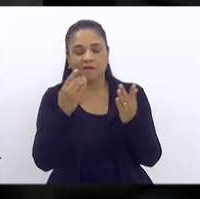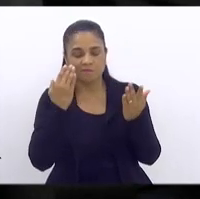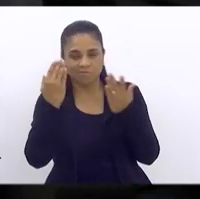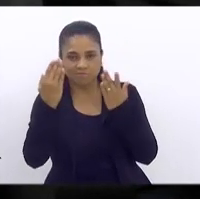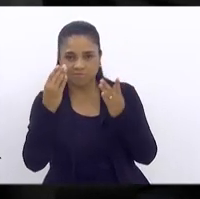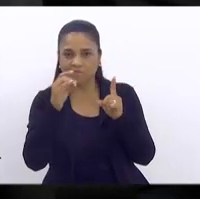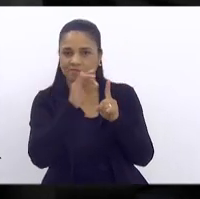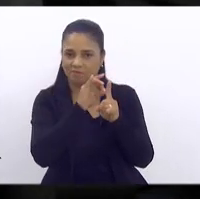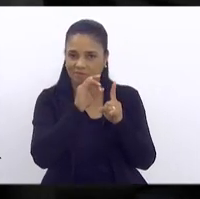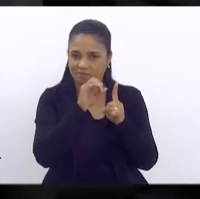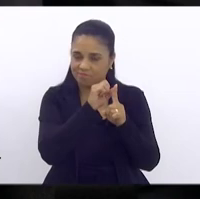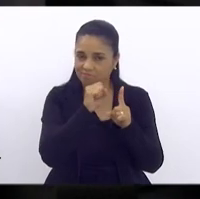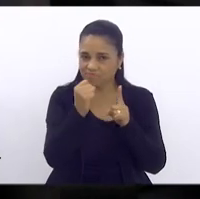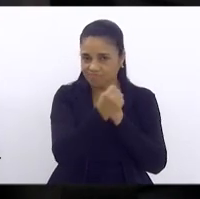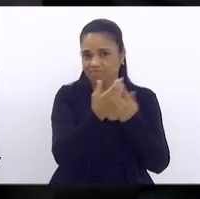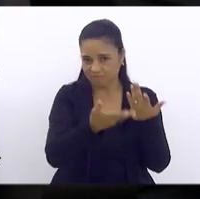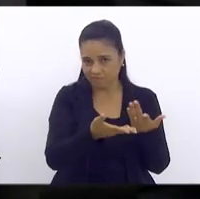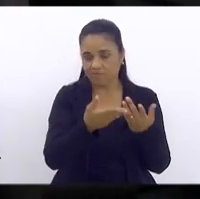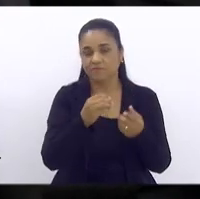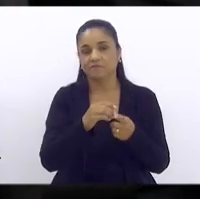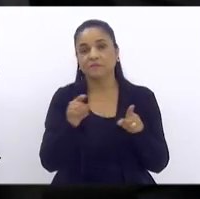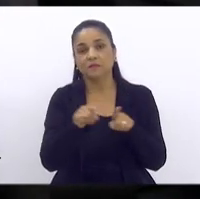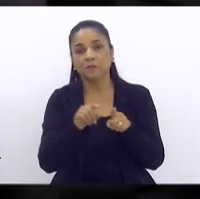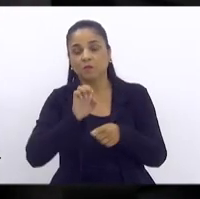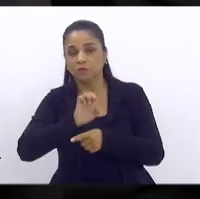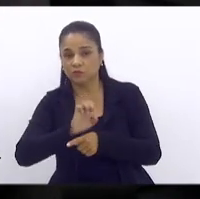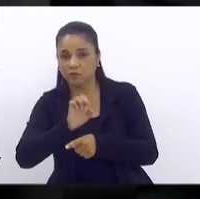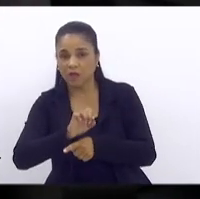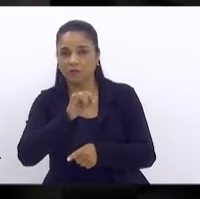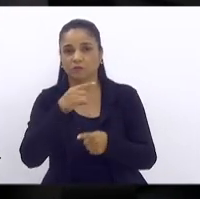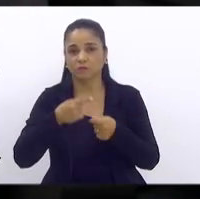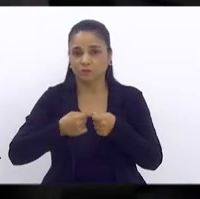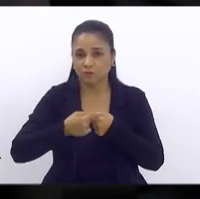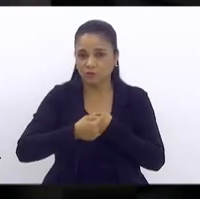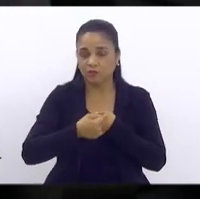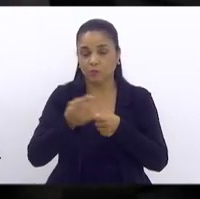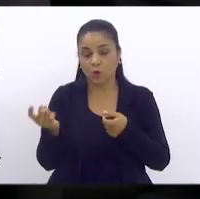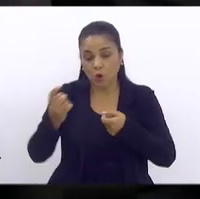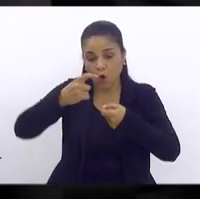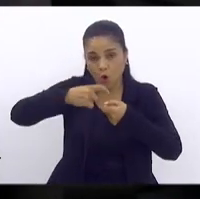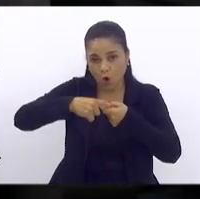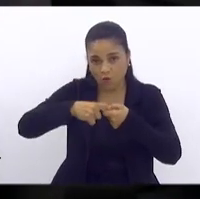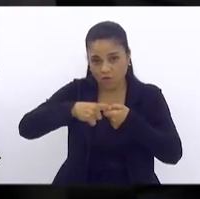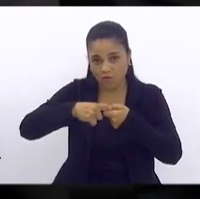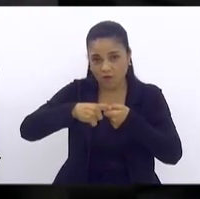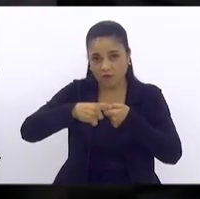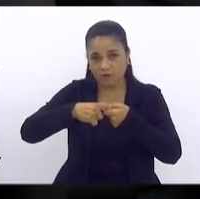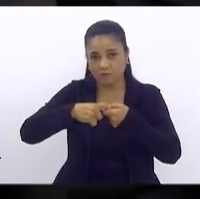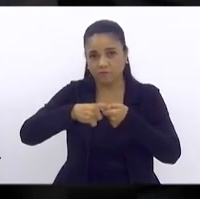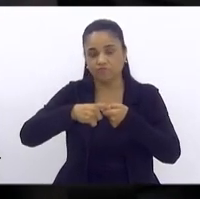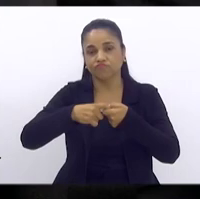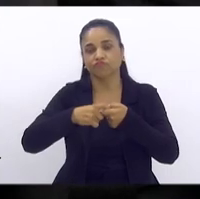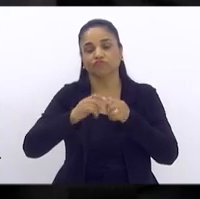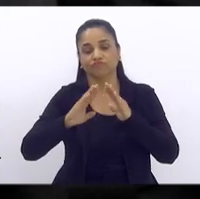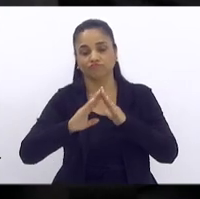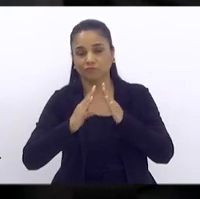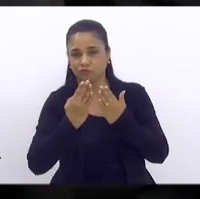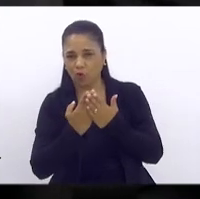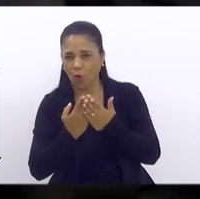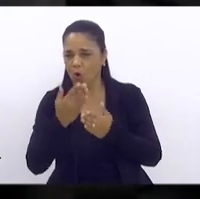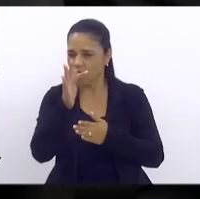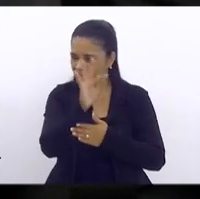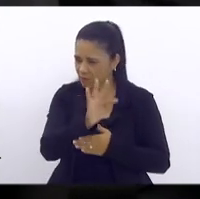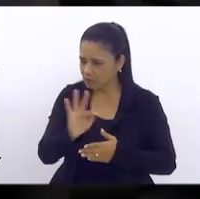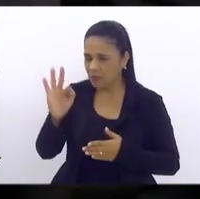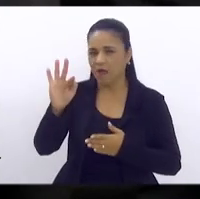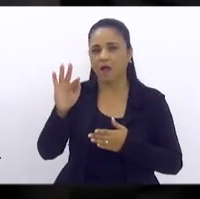por exemplo, o próprio Estado, né, e municípios fazerem convênios com instituições de ensino, universidades que têm, por exemplo,